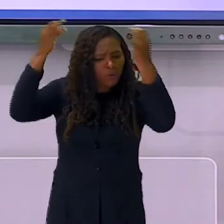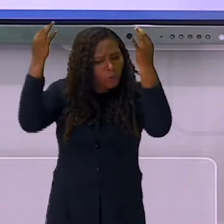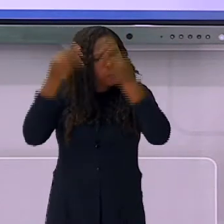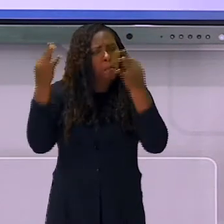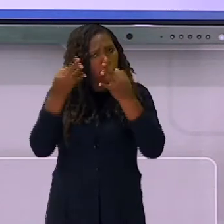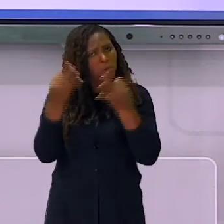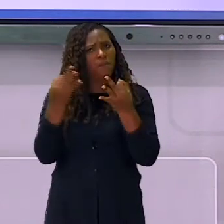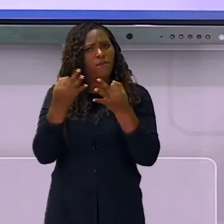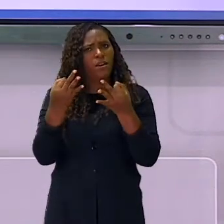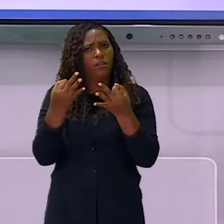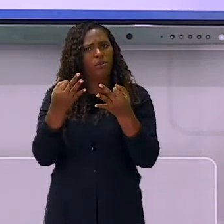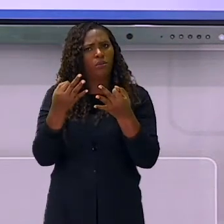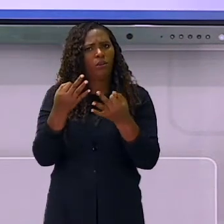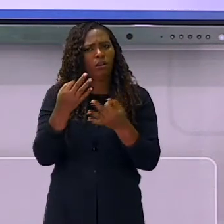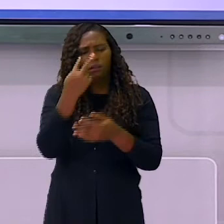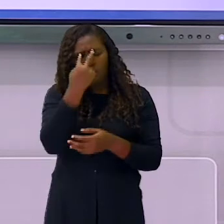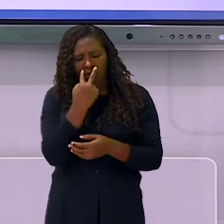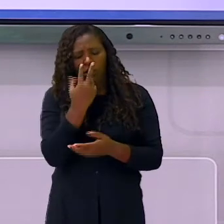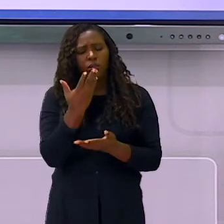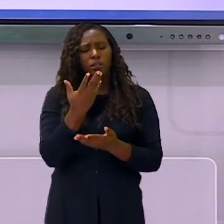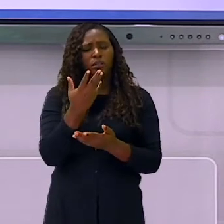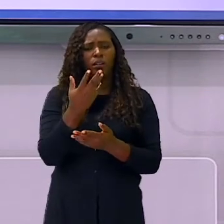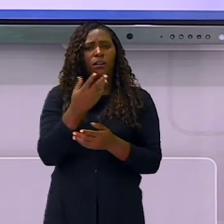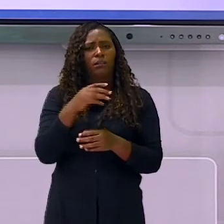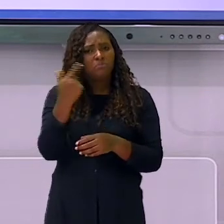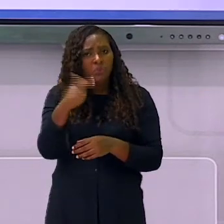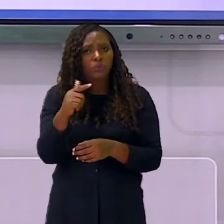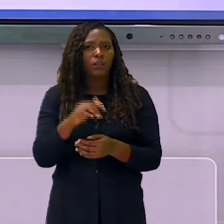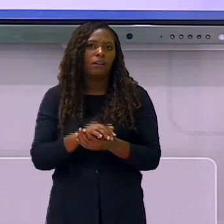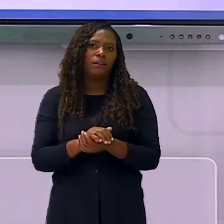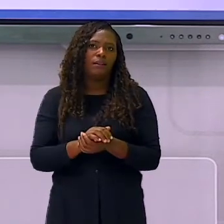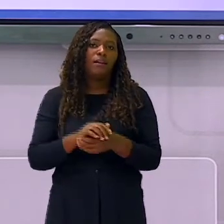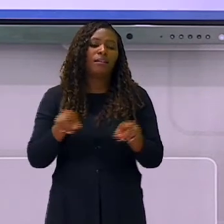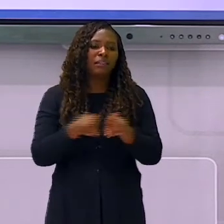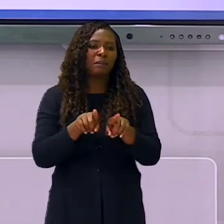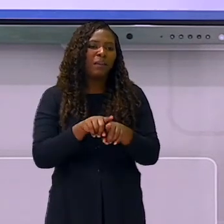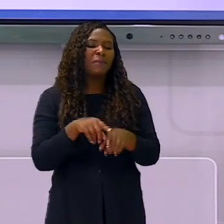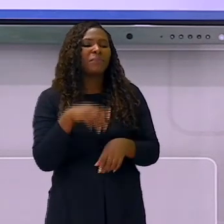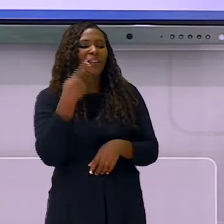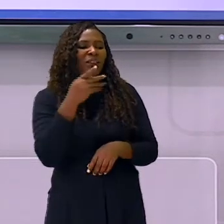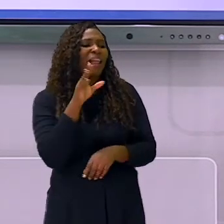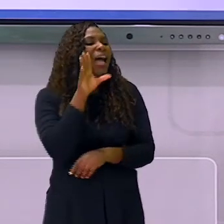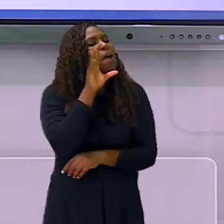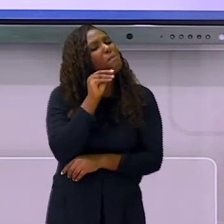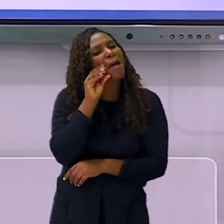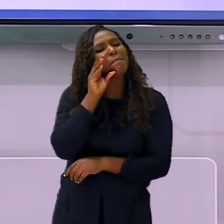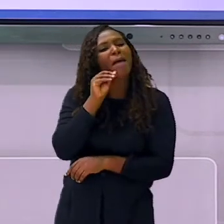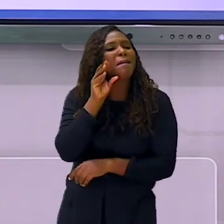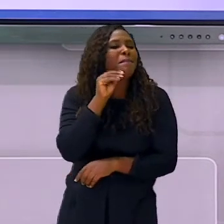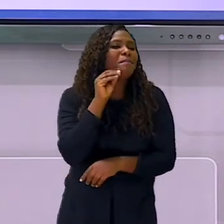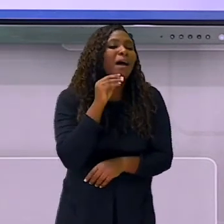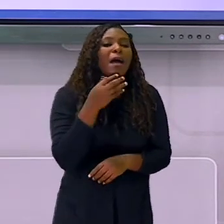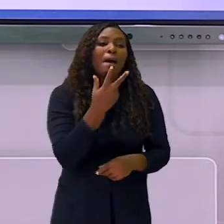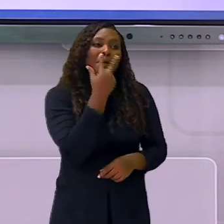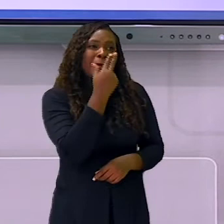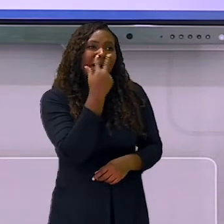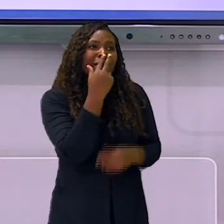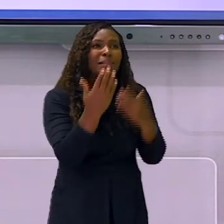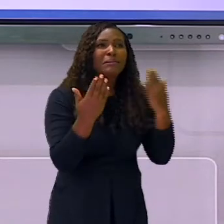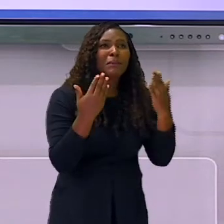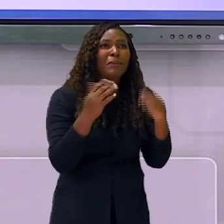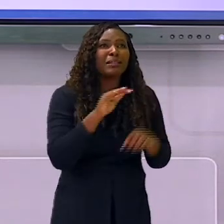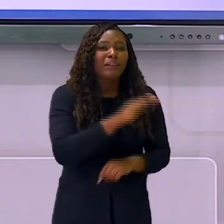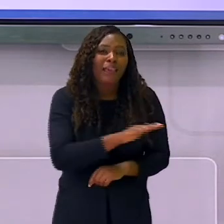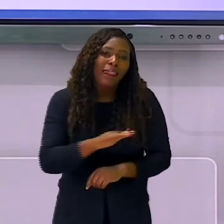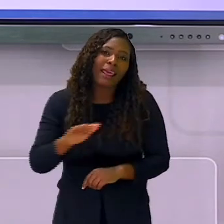normal e de forma direta. Eles não são crianças. Olhe para ele ao falar. Isso torna a voz